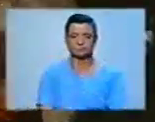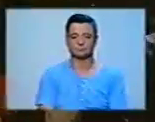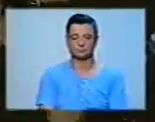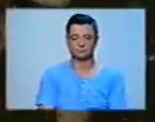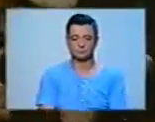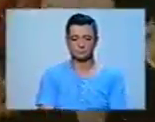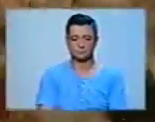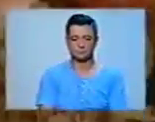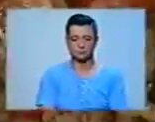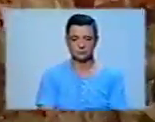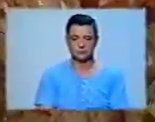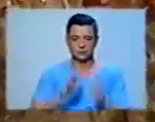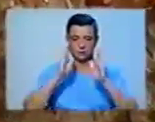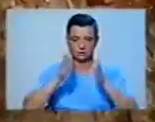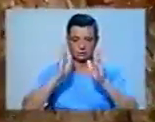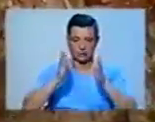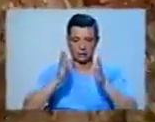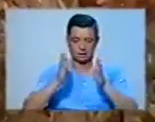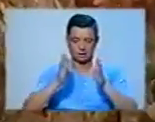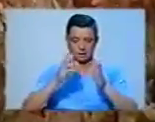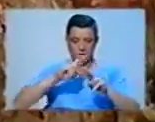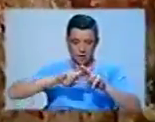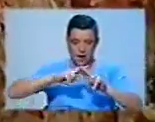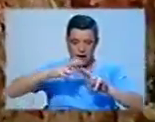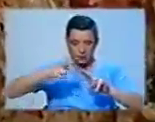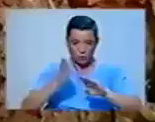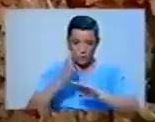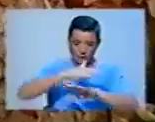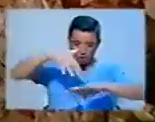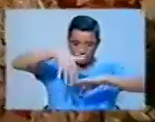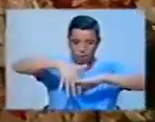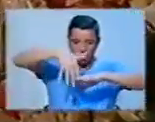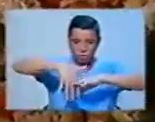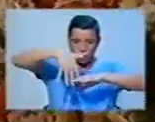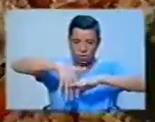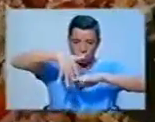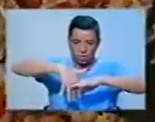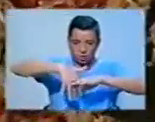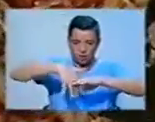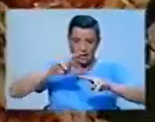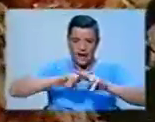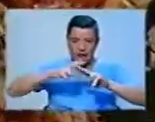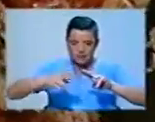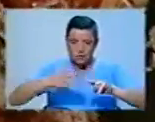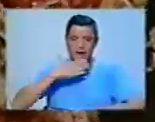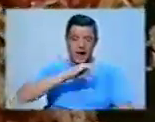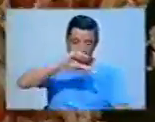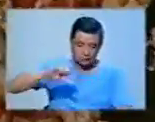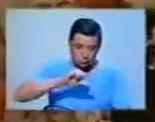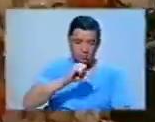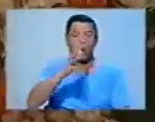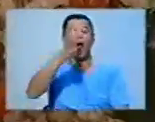Penso que já está. O atum foi, como eu disse, previamente escorrido das latas, seja atum em azeite, atum em